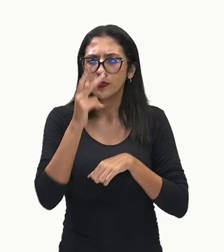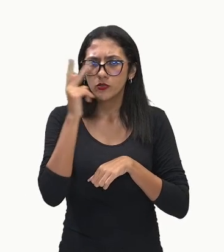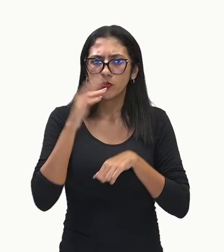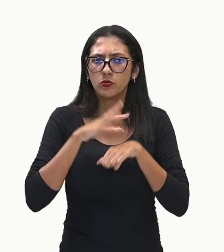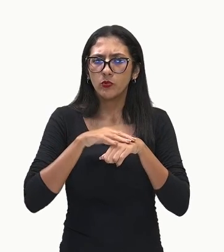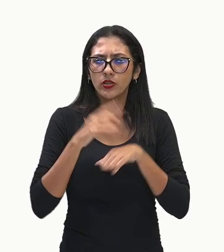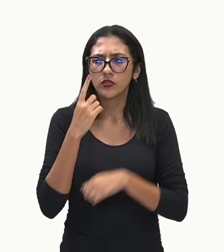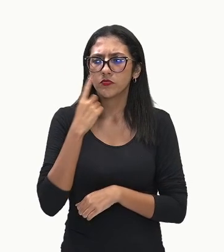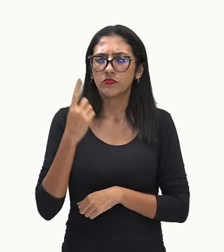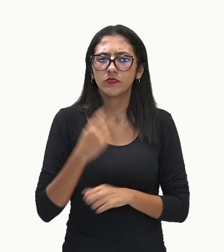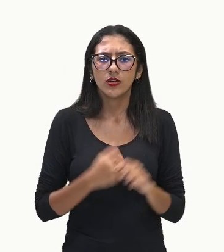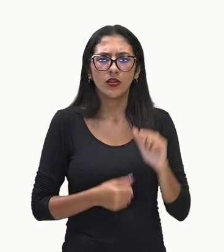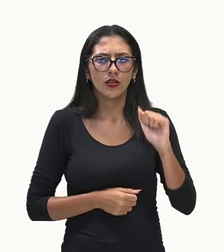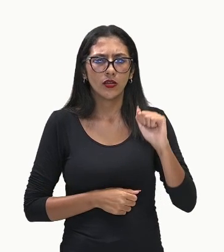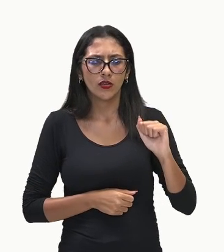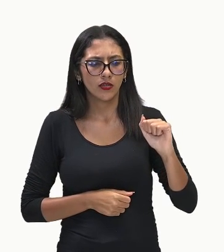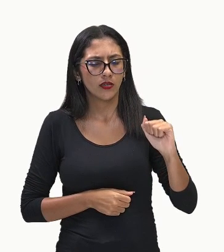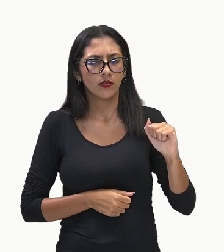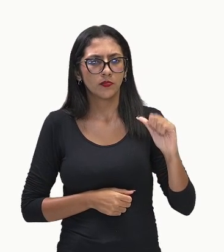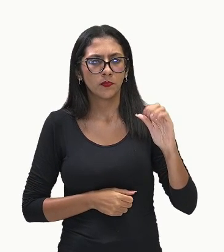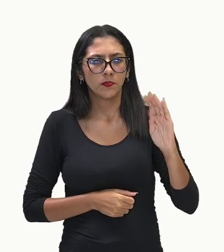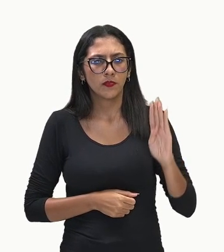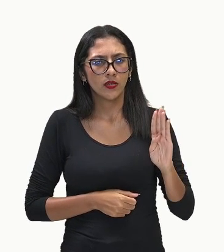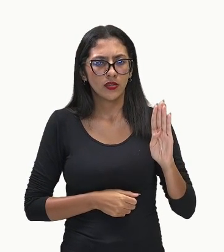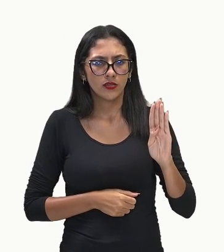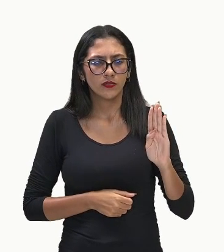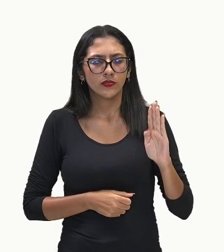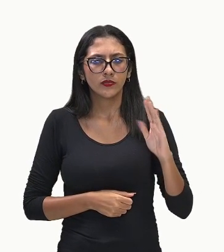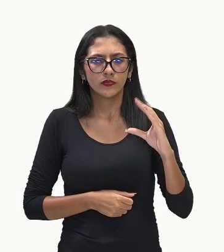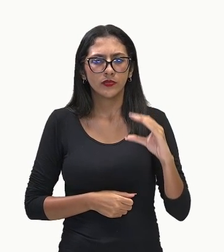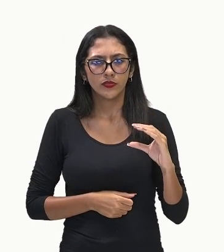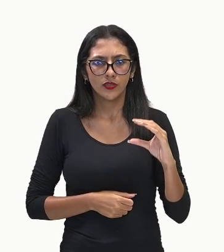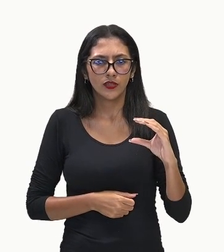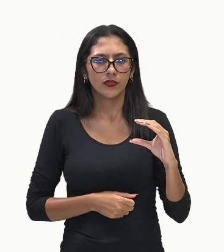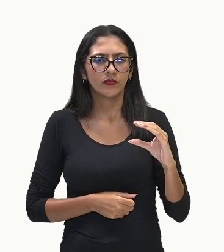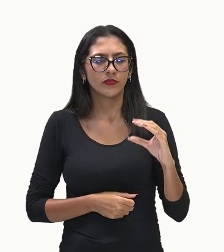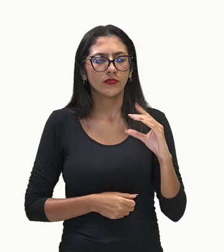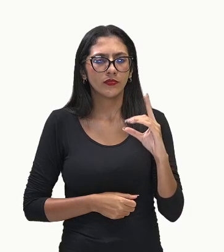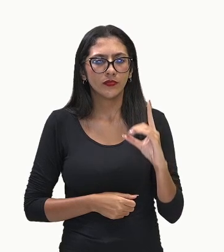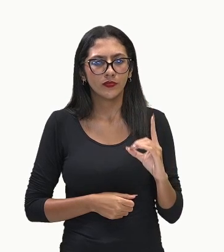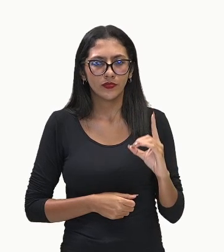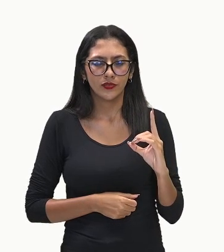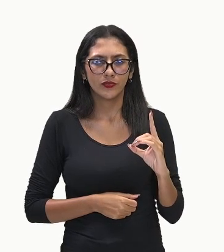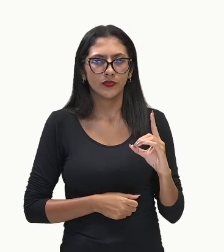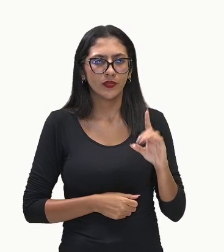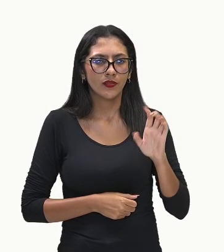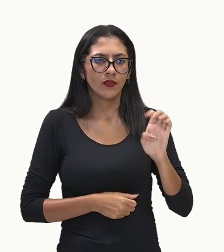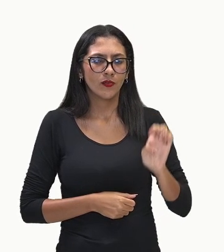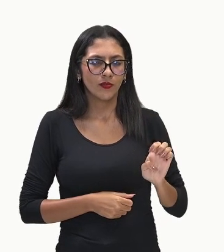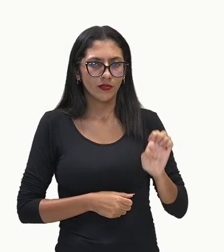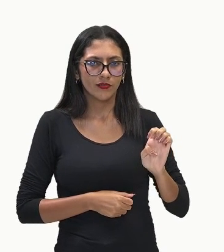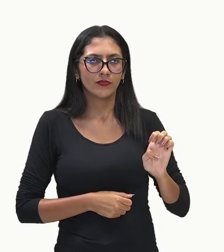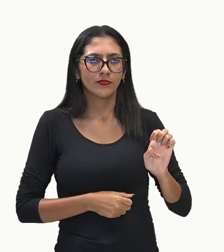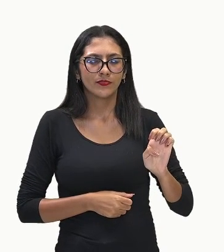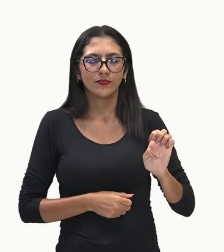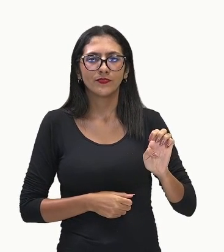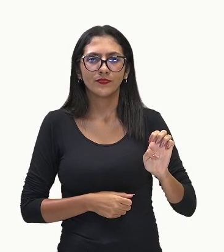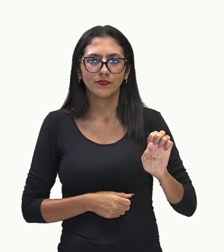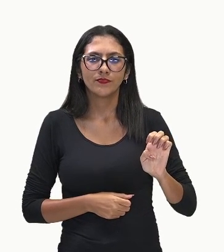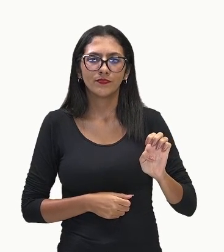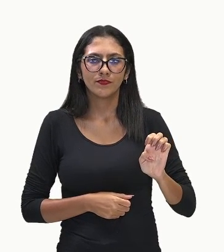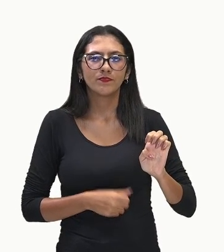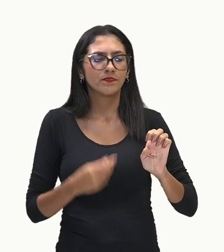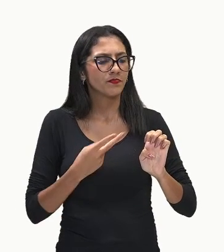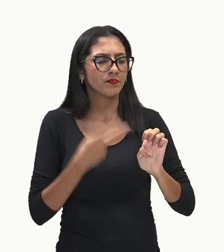março; fevereiro e março; letra C, março e abril; D, abril e janeiro; letra E, março e